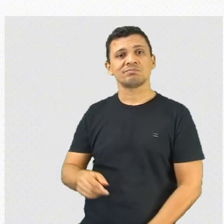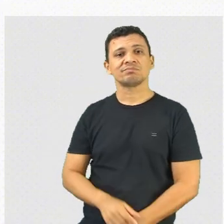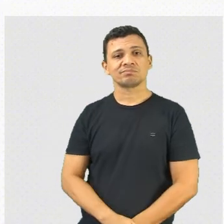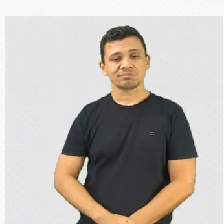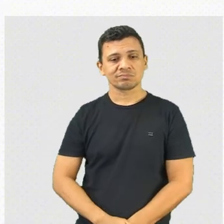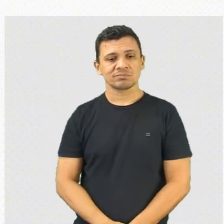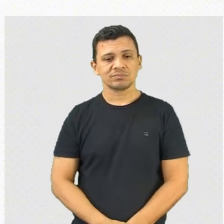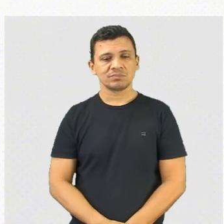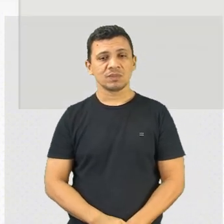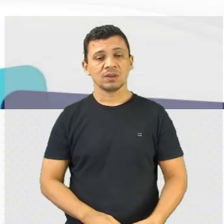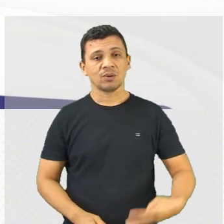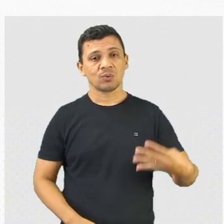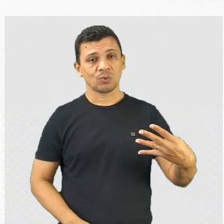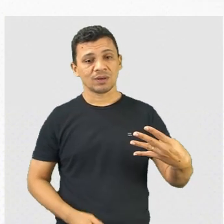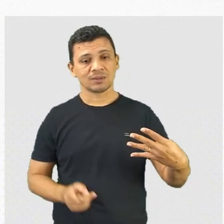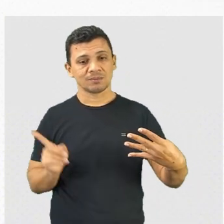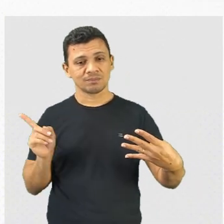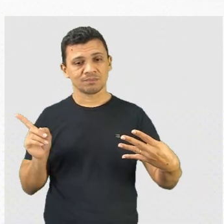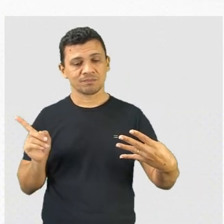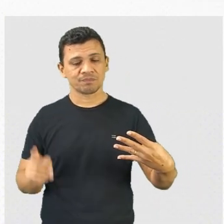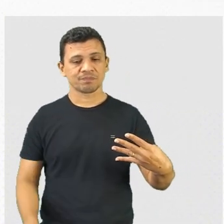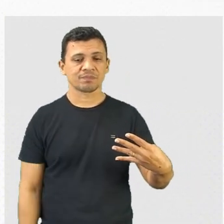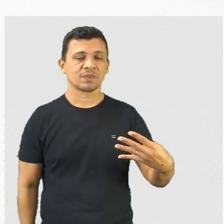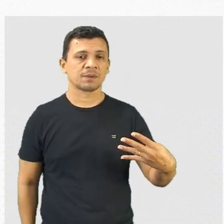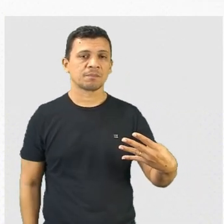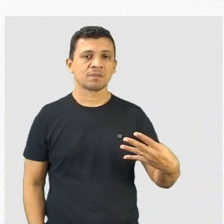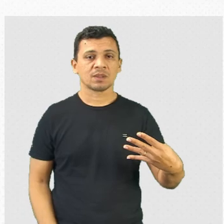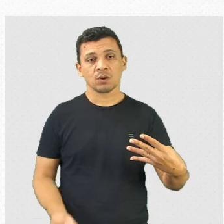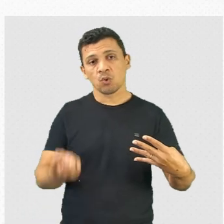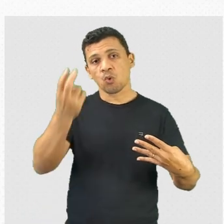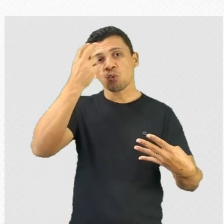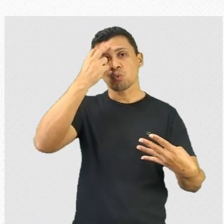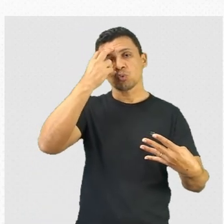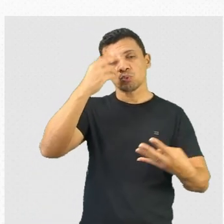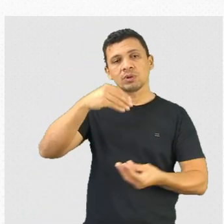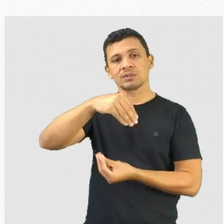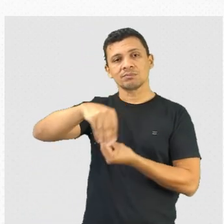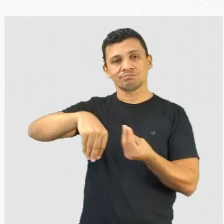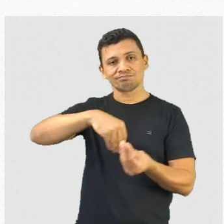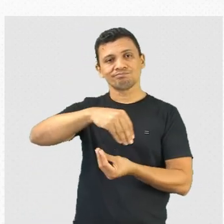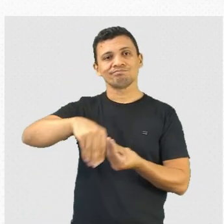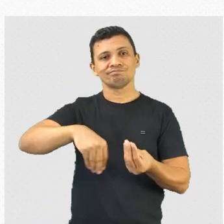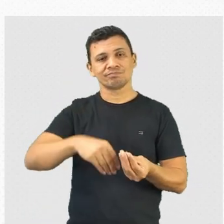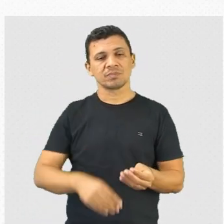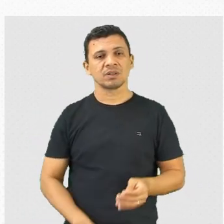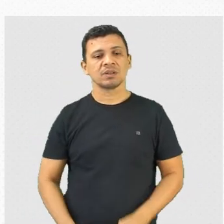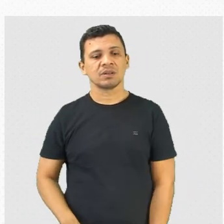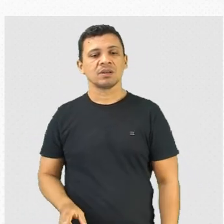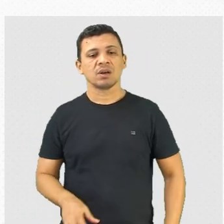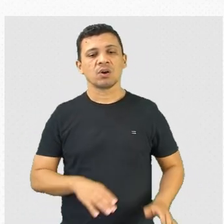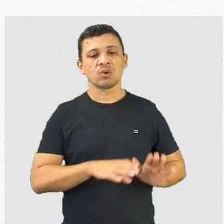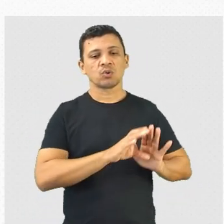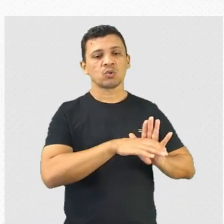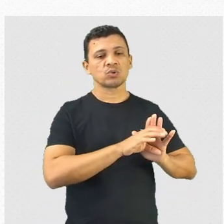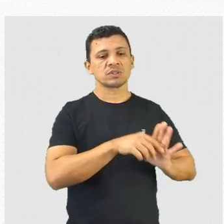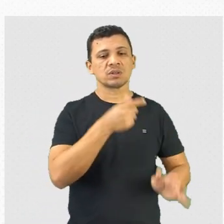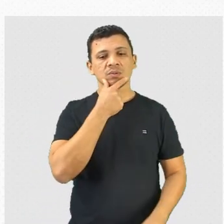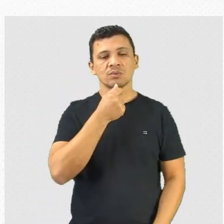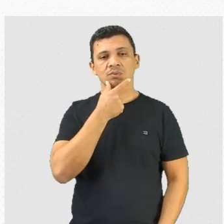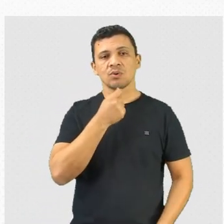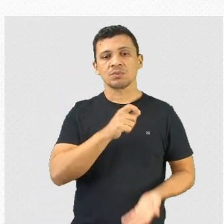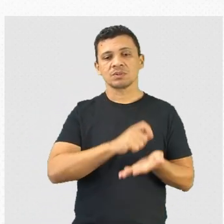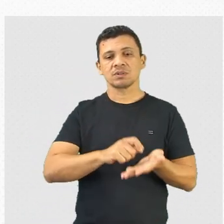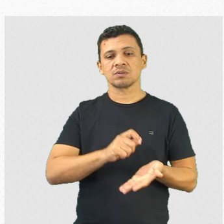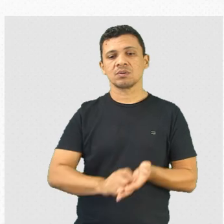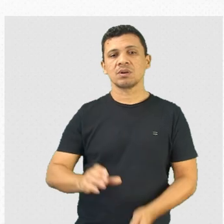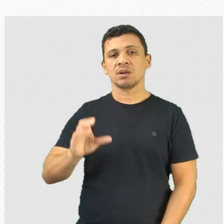Então, quarto ponto, pessoal. Eu falo sobre a hibridização cultural, que é um conceito aí do Canceline, né? Em que ele